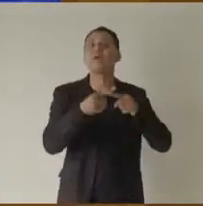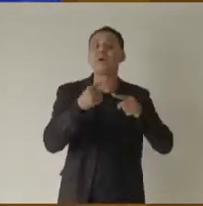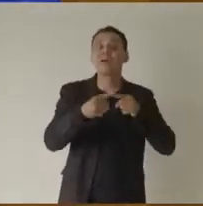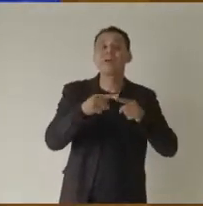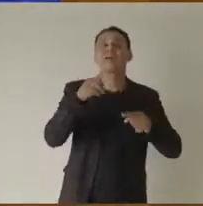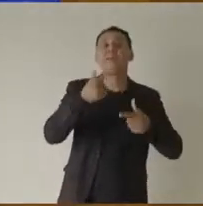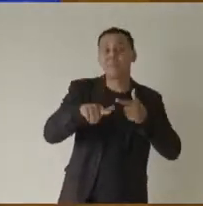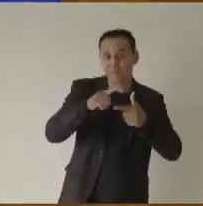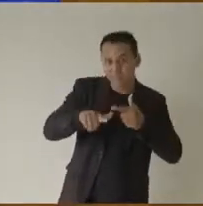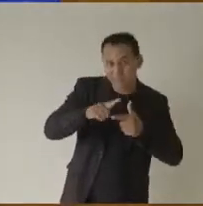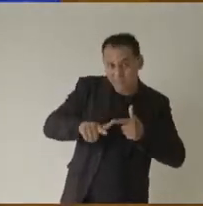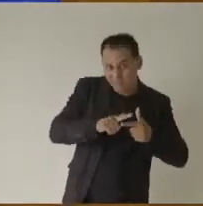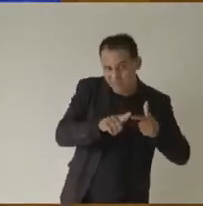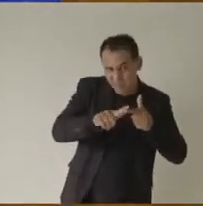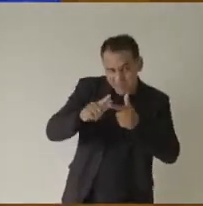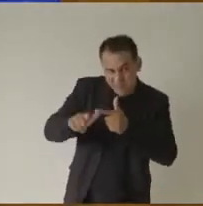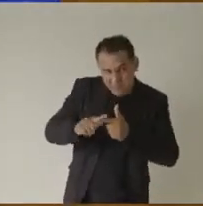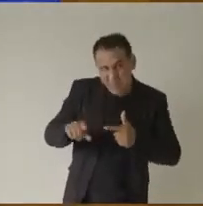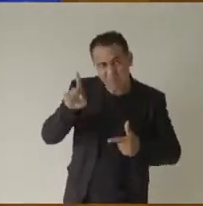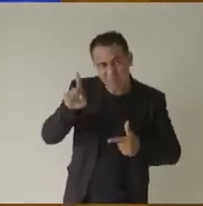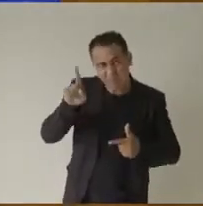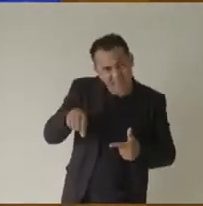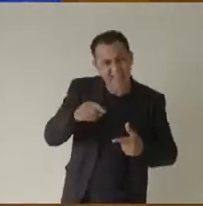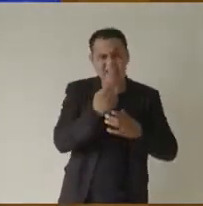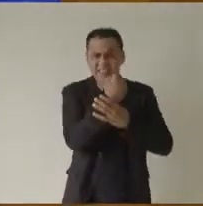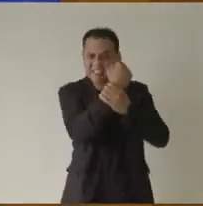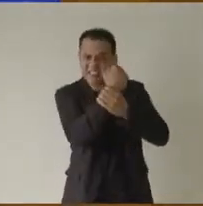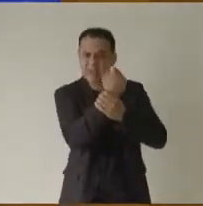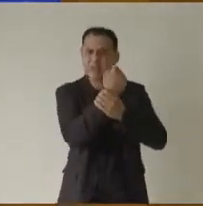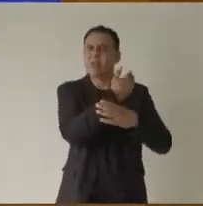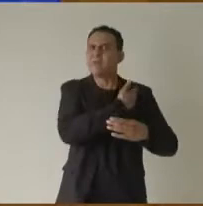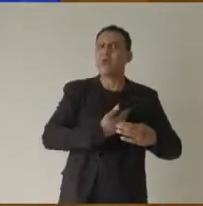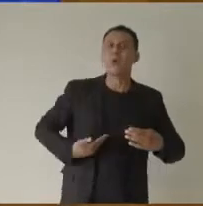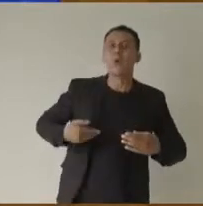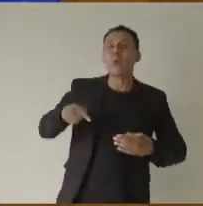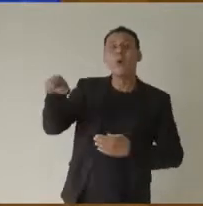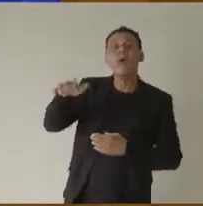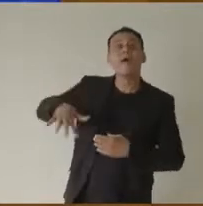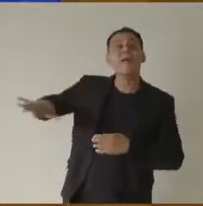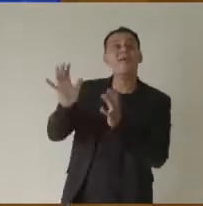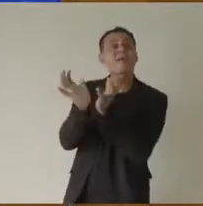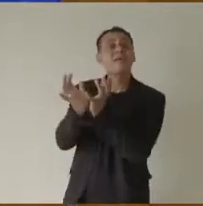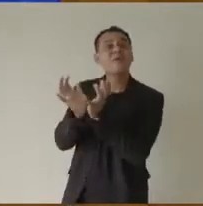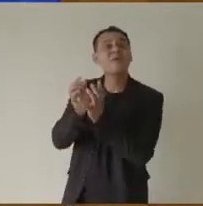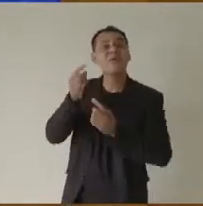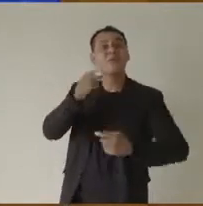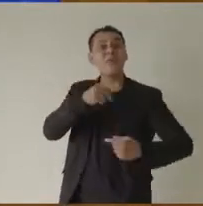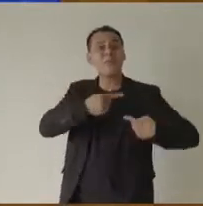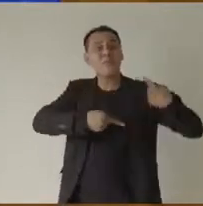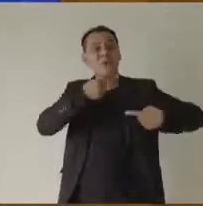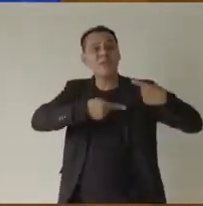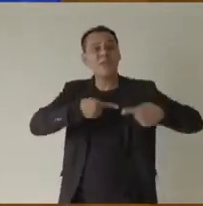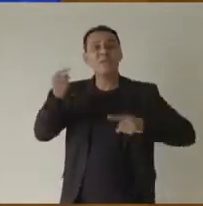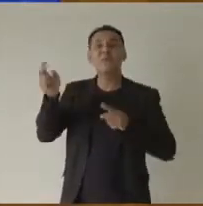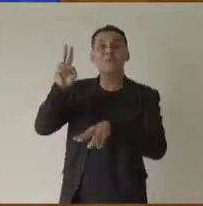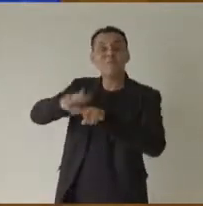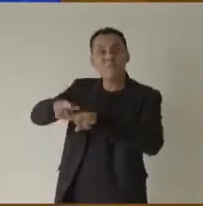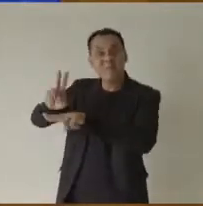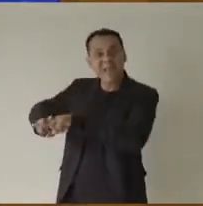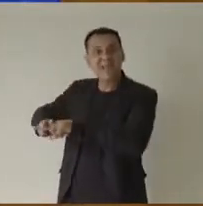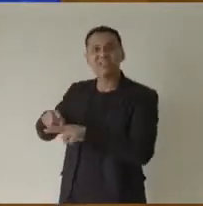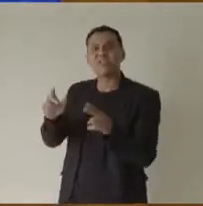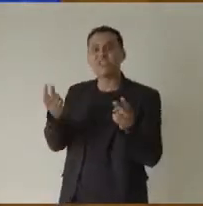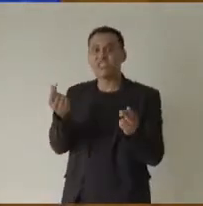políticos foram presos roubando dinheiro da segurança pública. Então, se você começa dentro de um governo